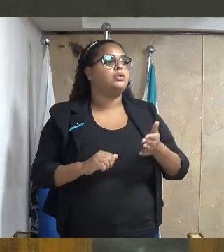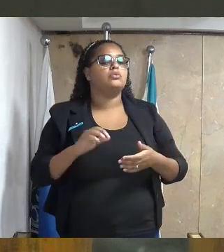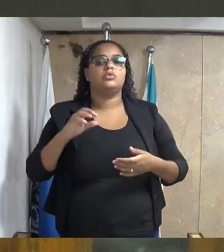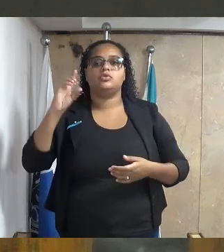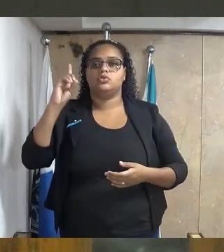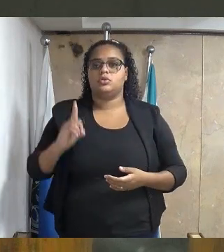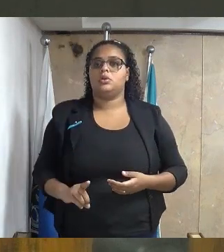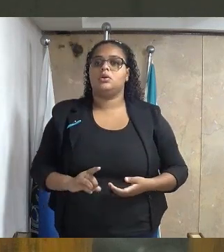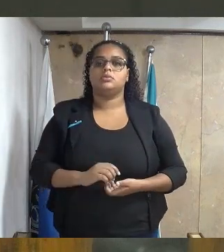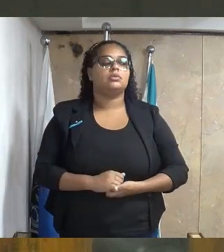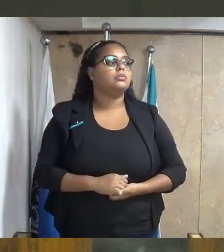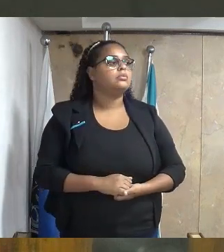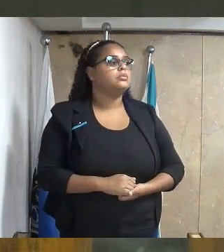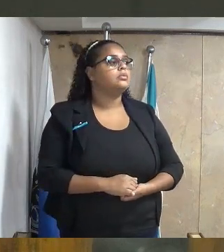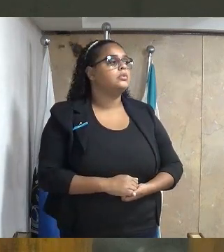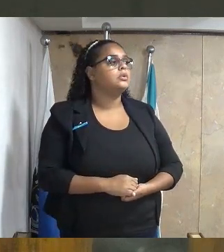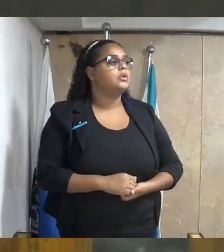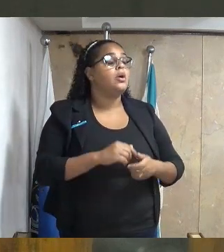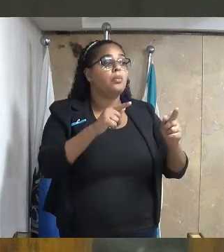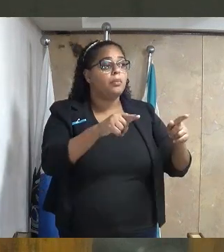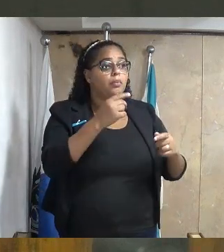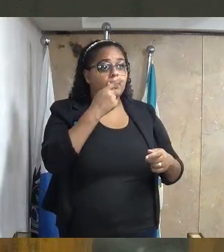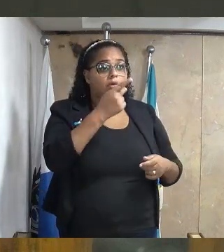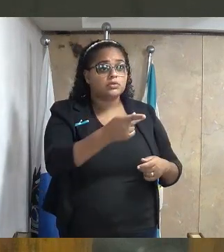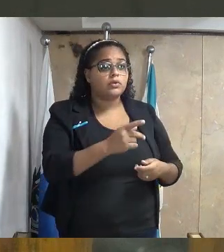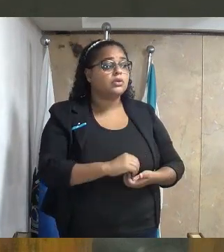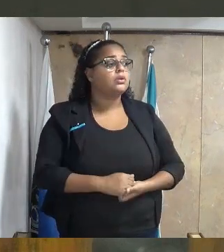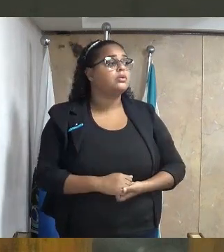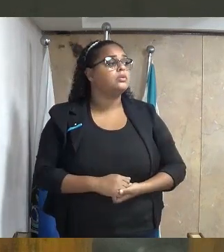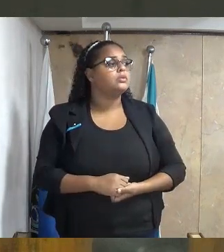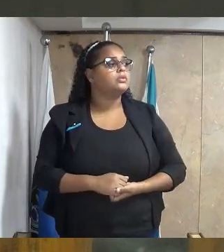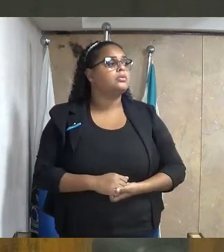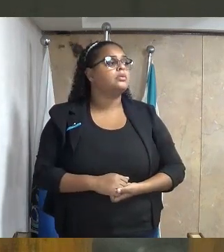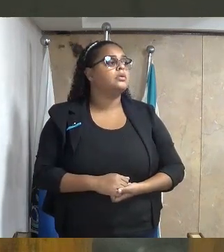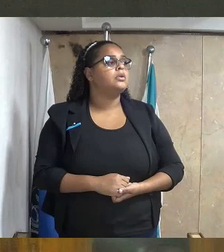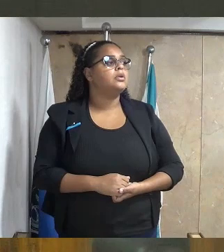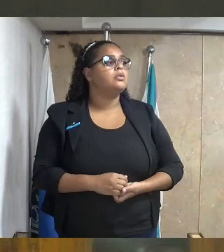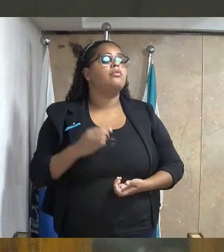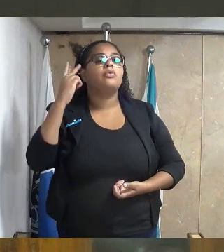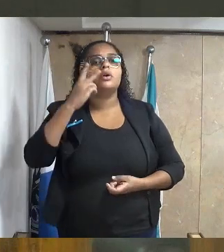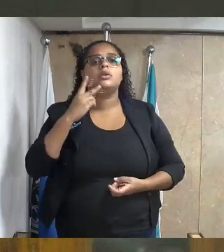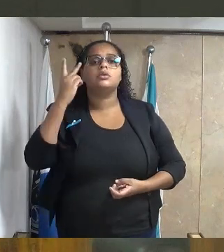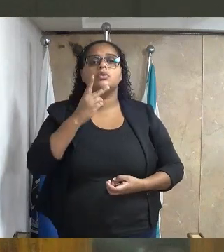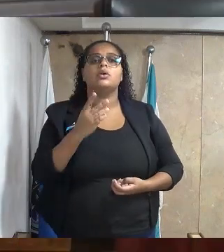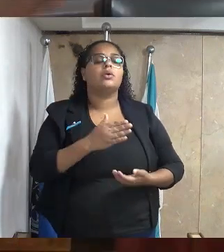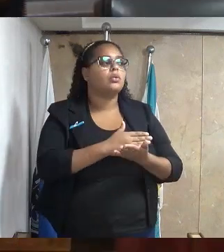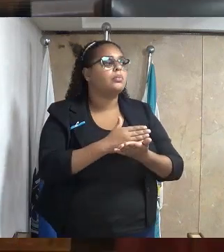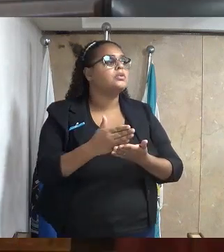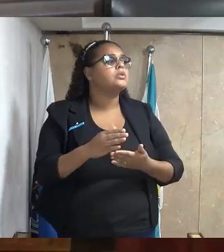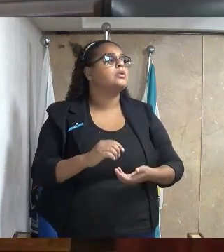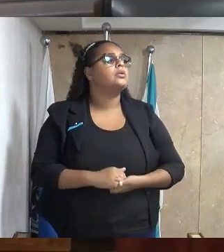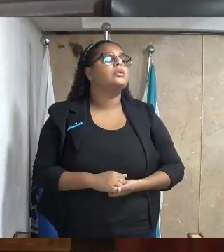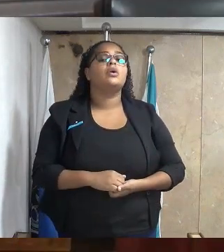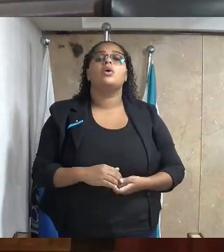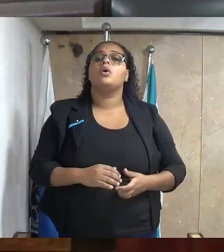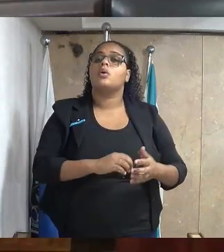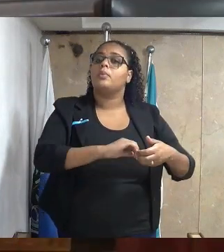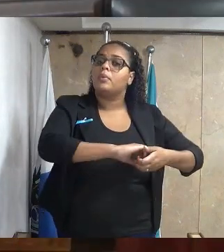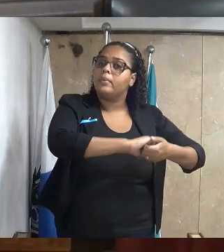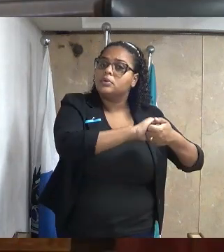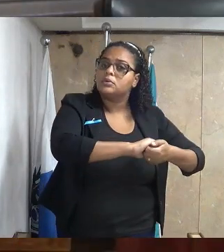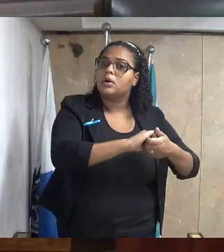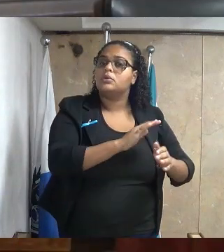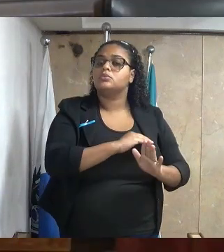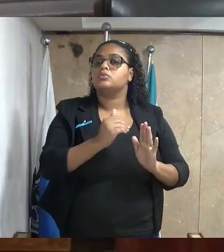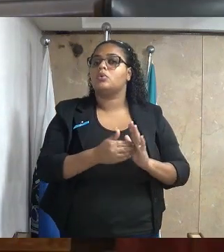direito. Vossa Excelência me concede uma parte. Uma parte concedida, vereador. Inicialmente, cumprimentar a todos que estão aqui